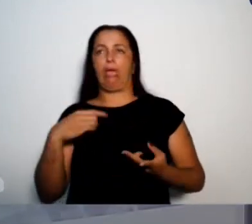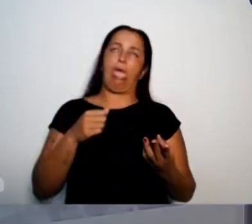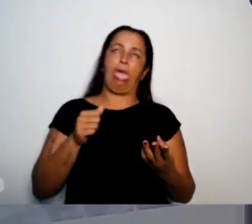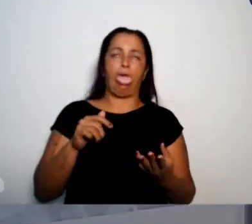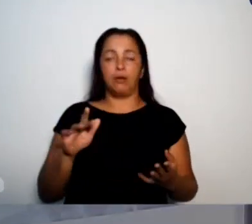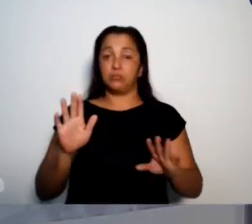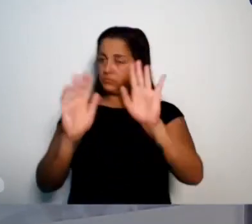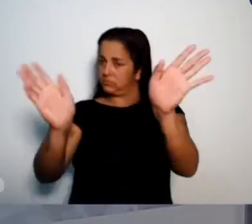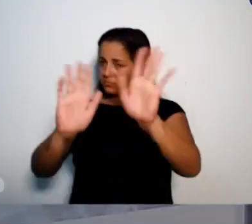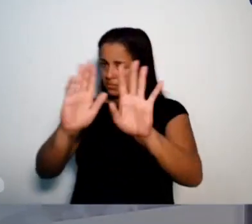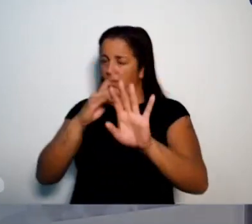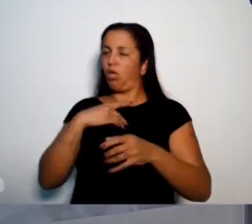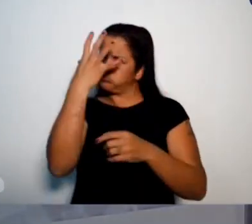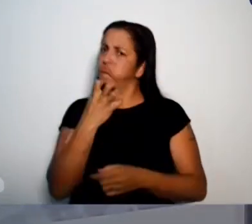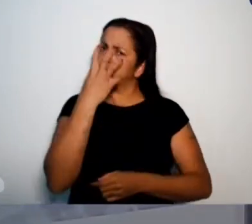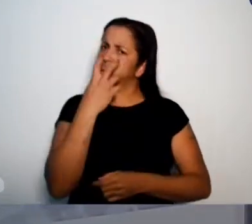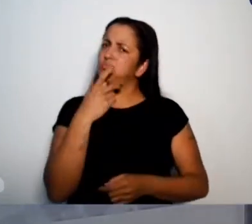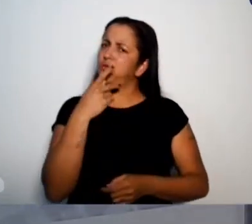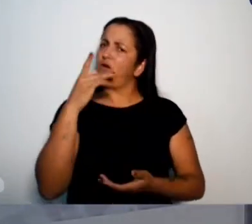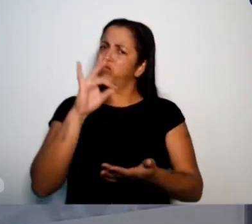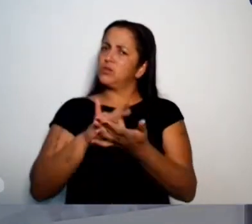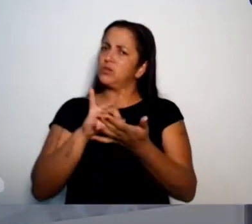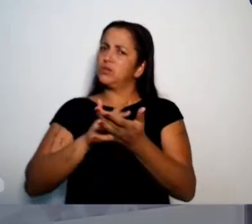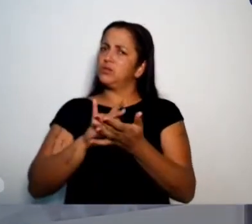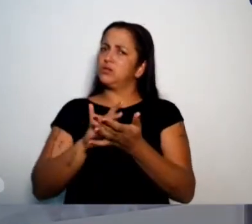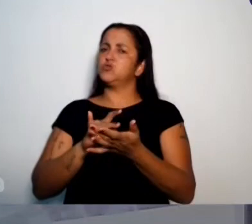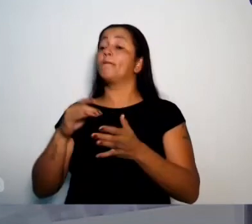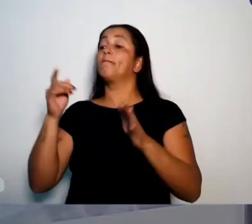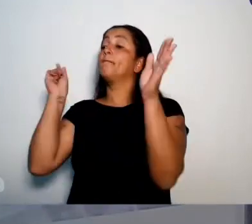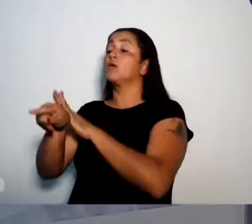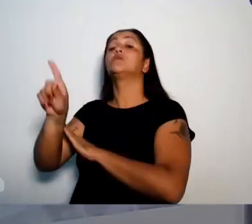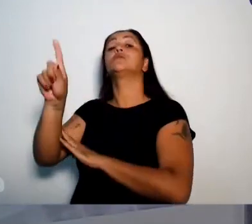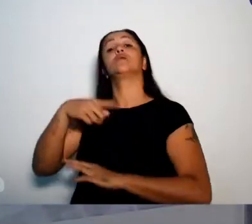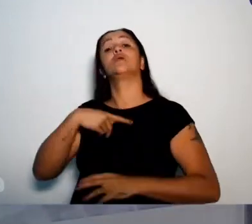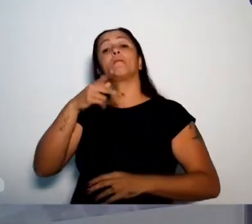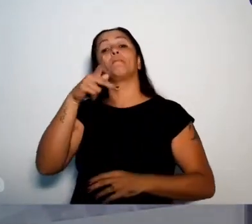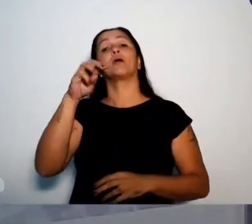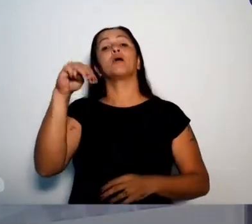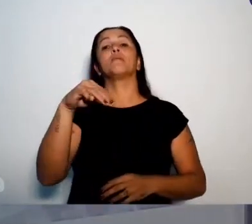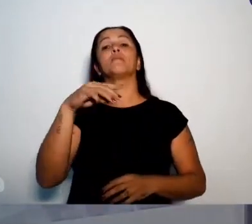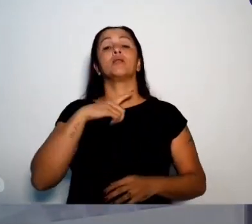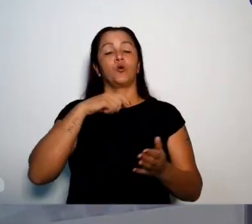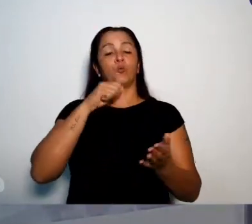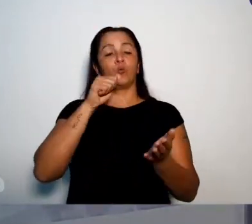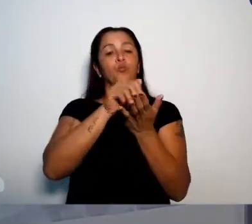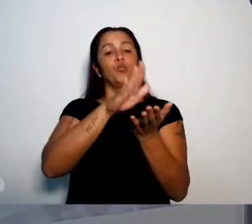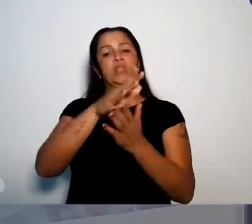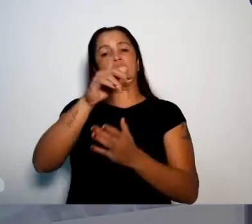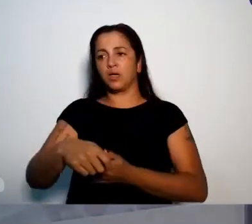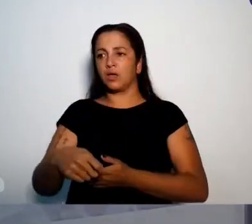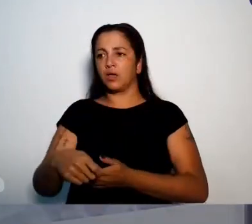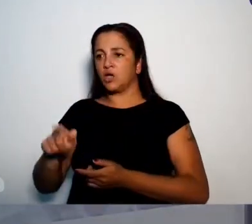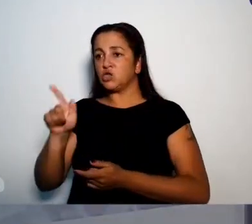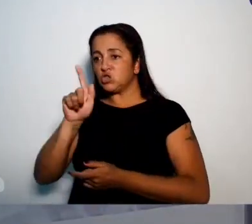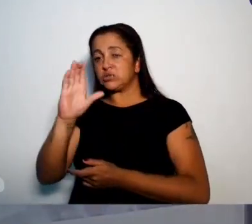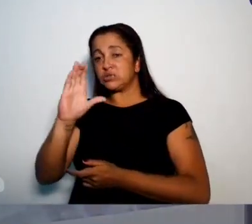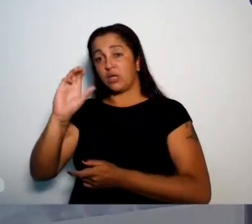sincero. Pergunte para a PM. Vocês têm poder de multa? Não. Guarda Municipal, não. Eu quero